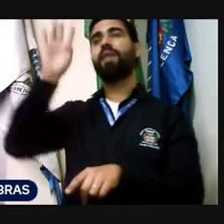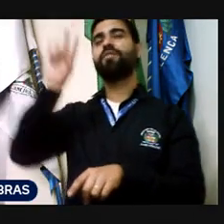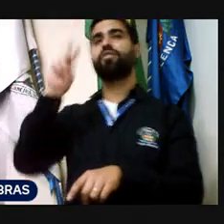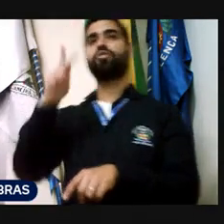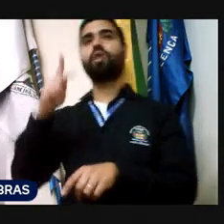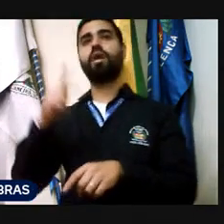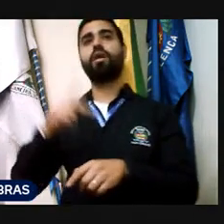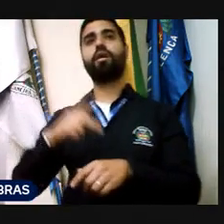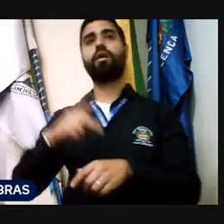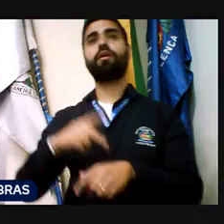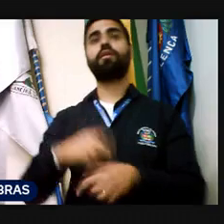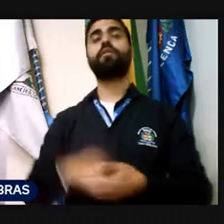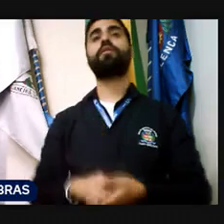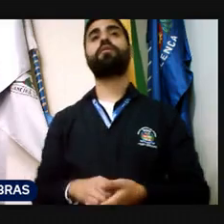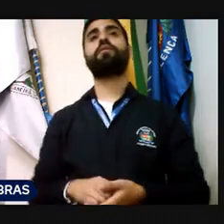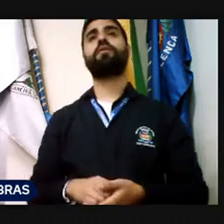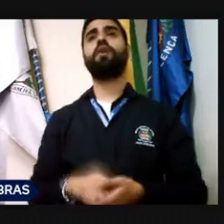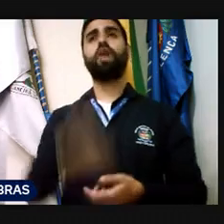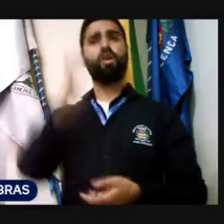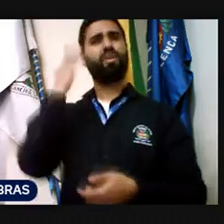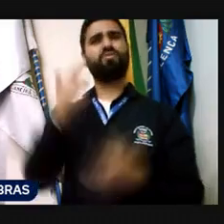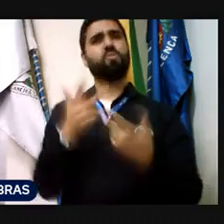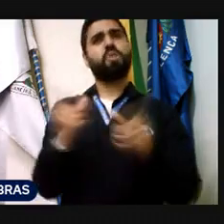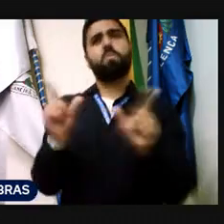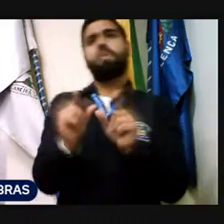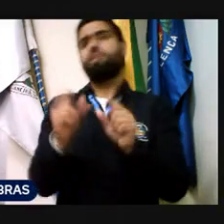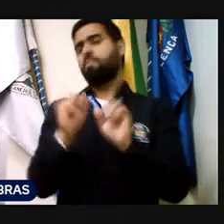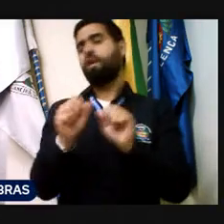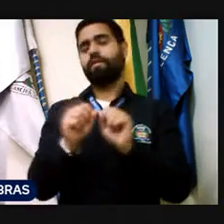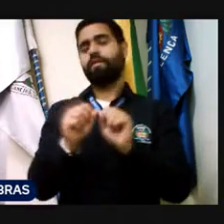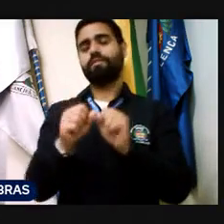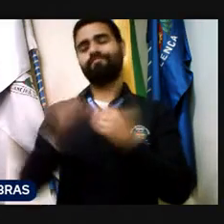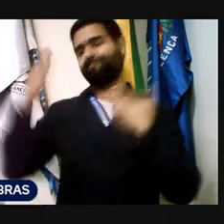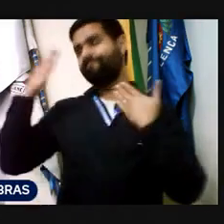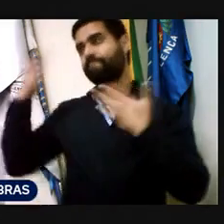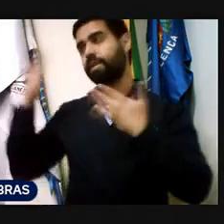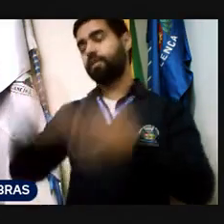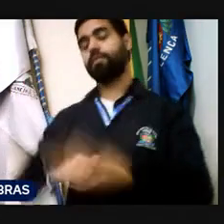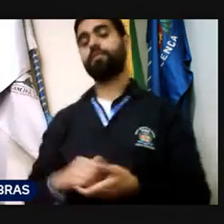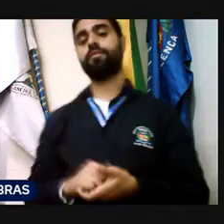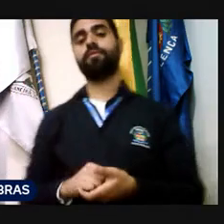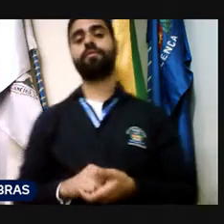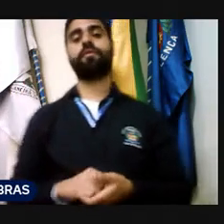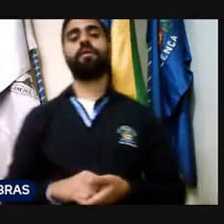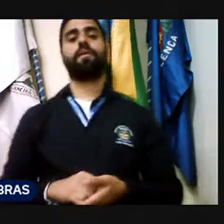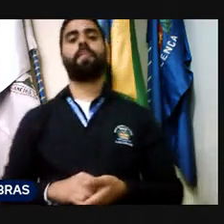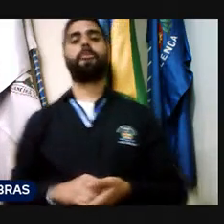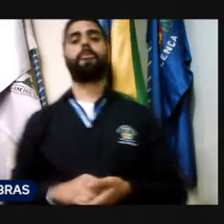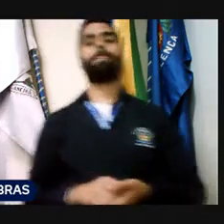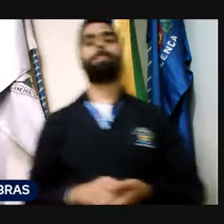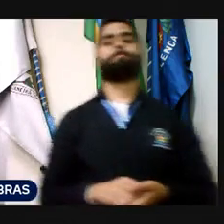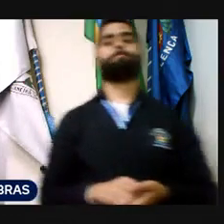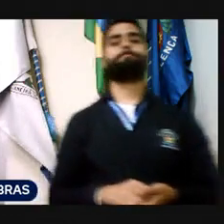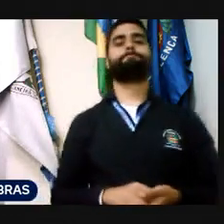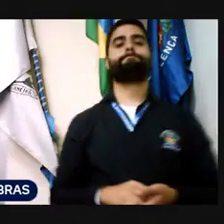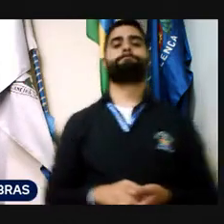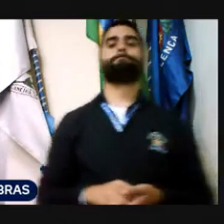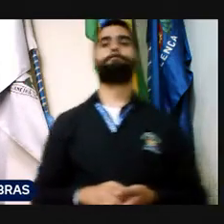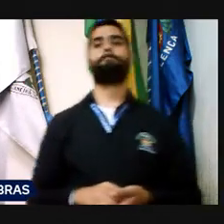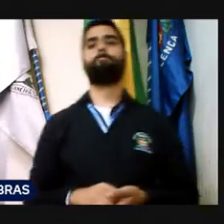que aconteceu, e eu acho que é o mínimo que a gente pode fazer. Obrigado, vereador. Obrigado. E sobre o